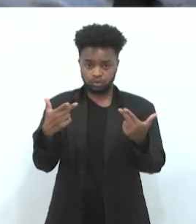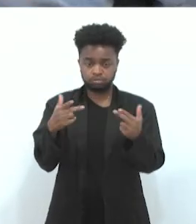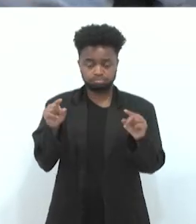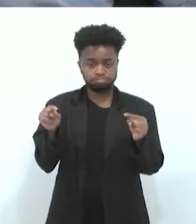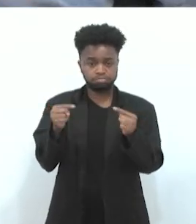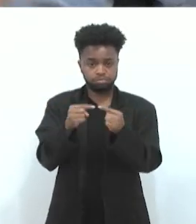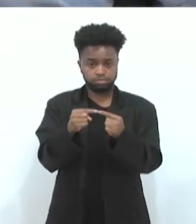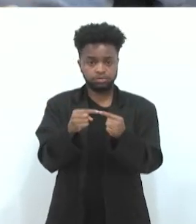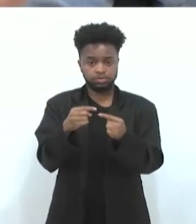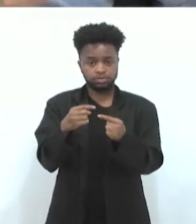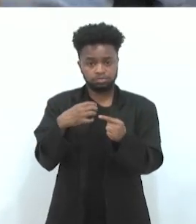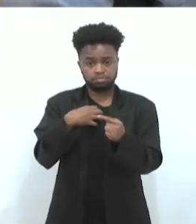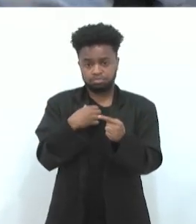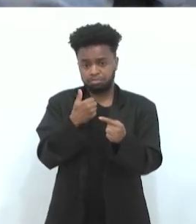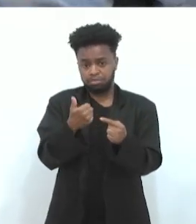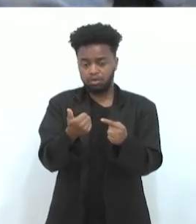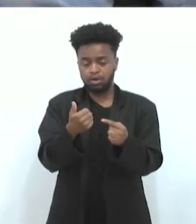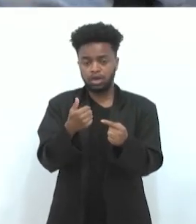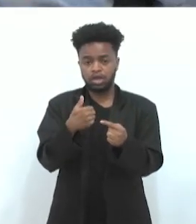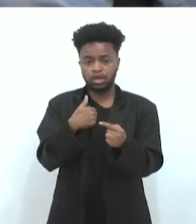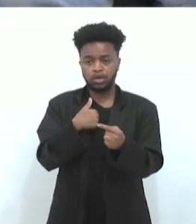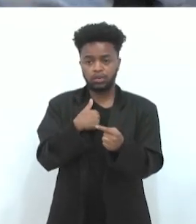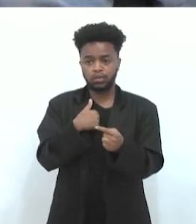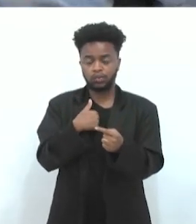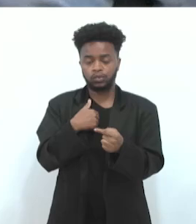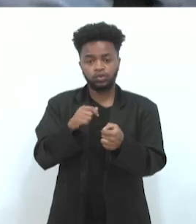uma representação à CCJ